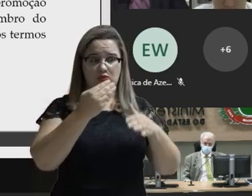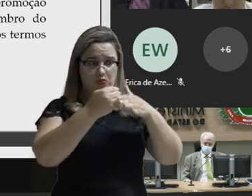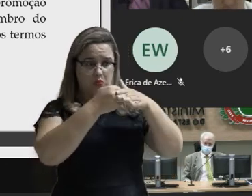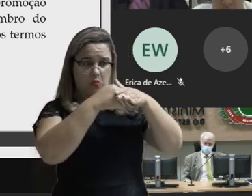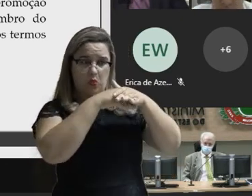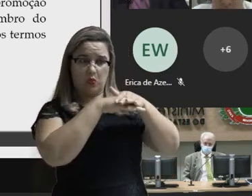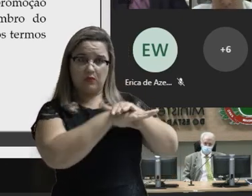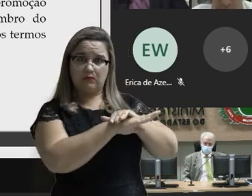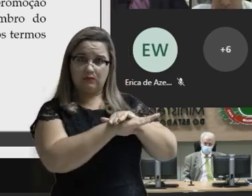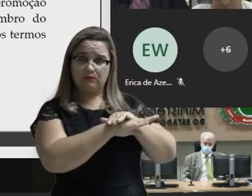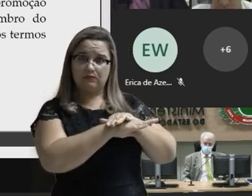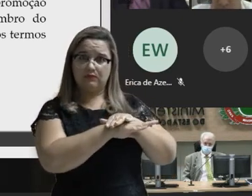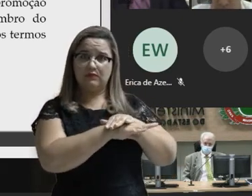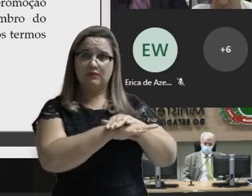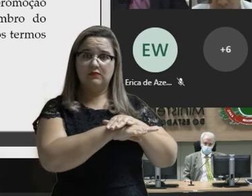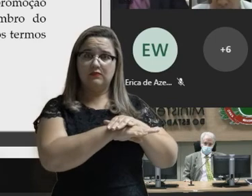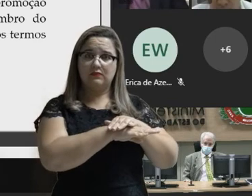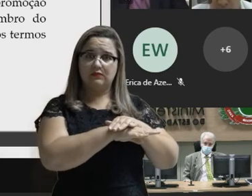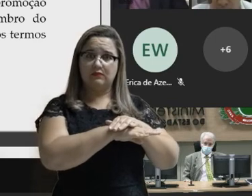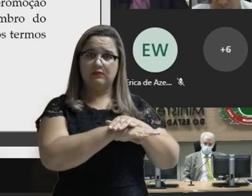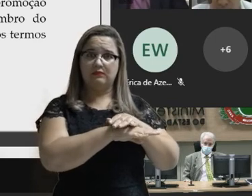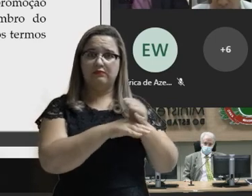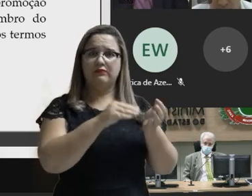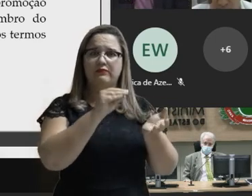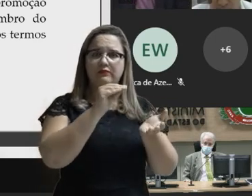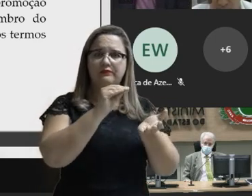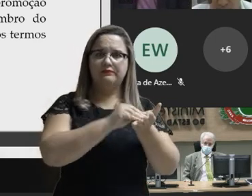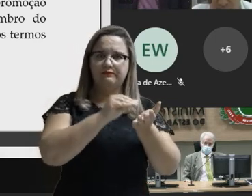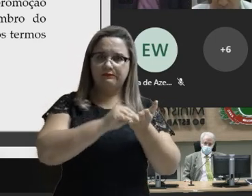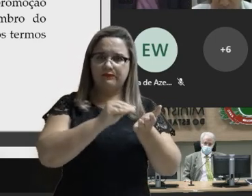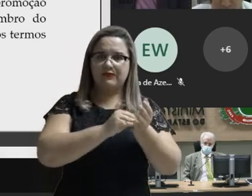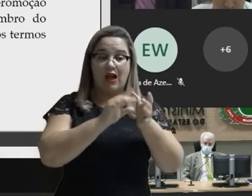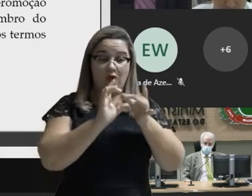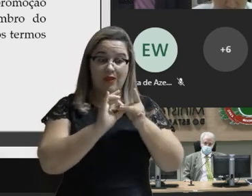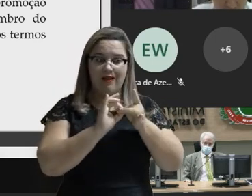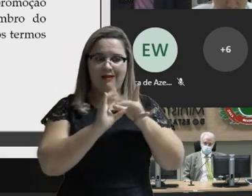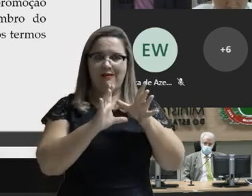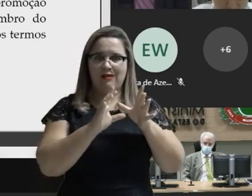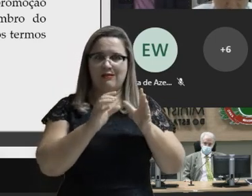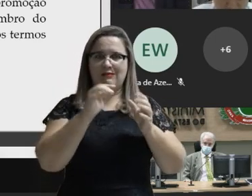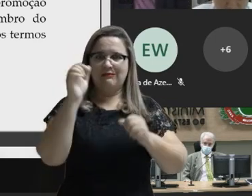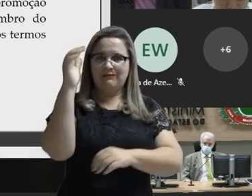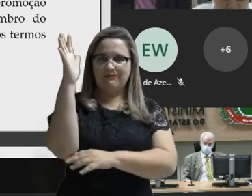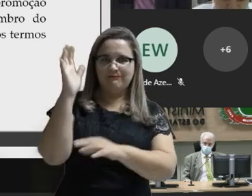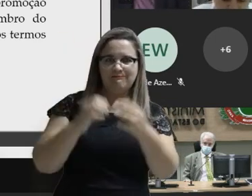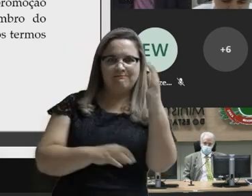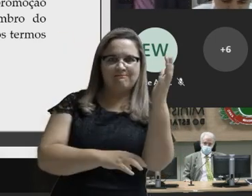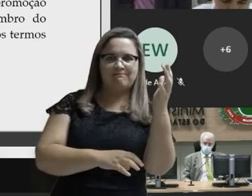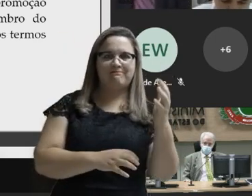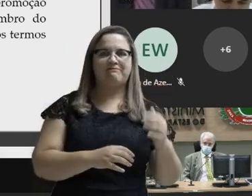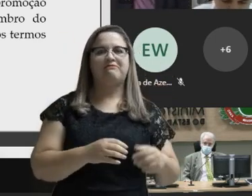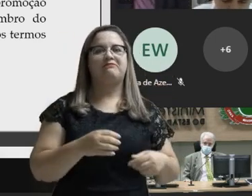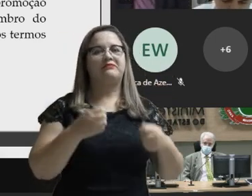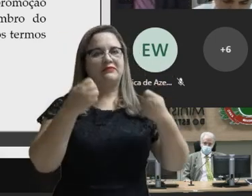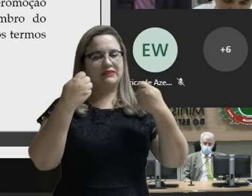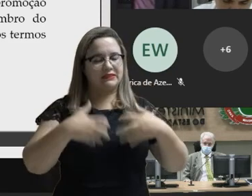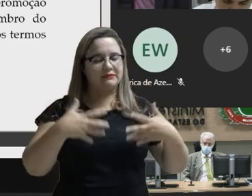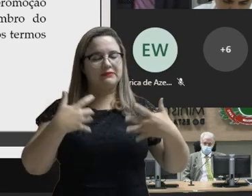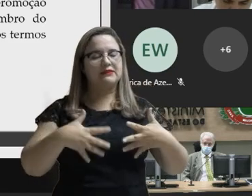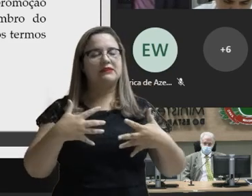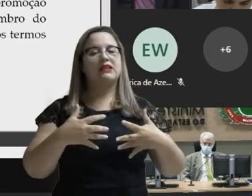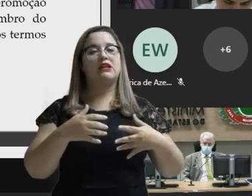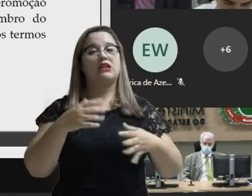civil, sob o fundamento da ausência de passivo ambiental gerado pela empresa, cabe ressaltar que o licenciamento ambiental